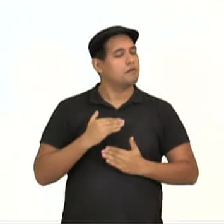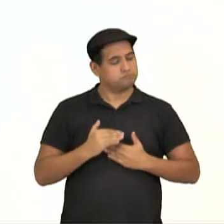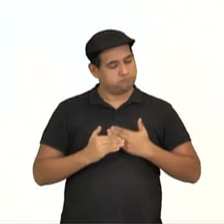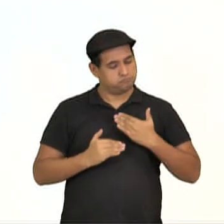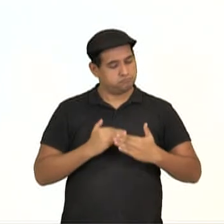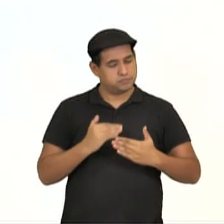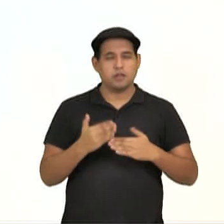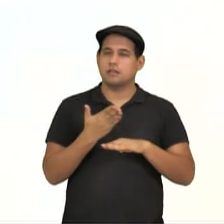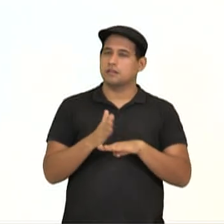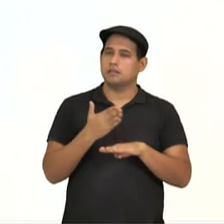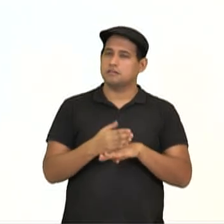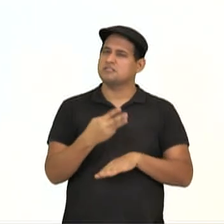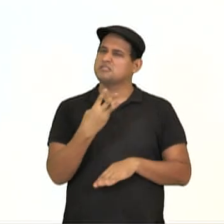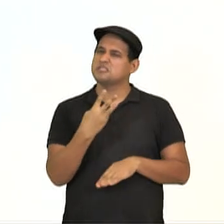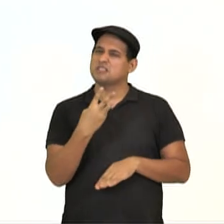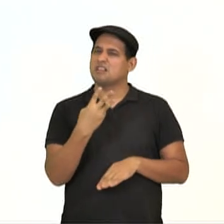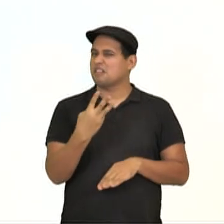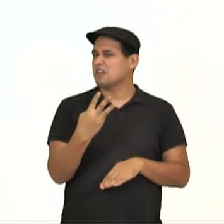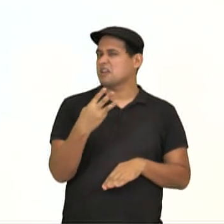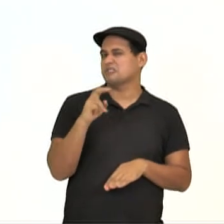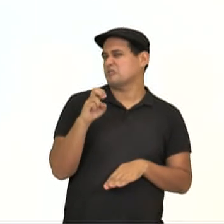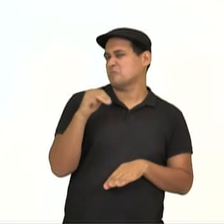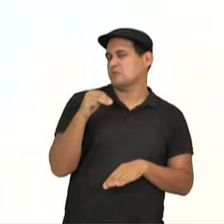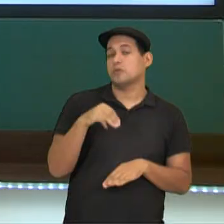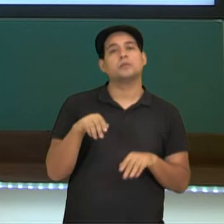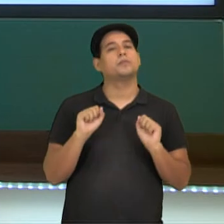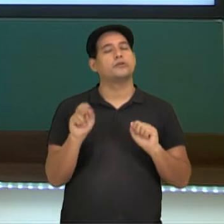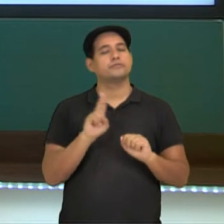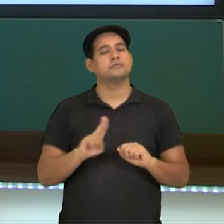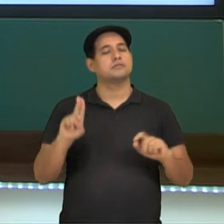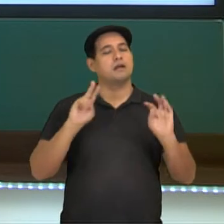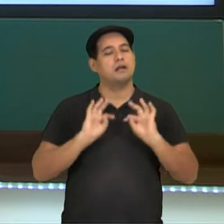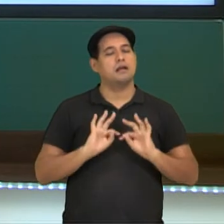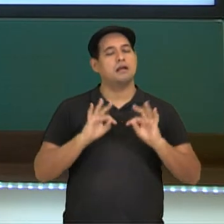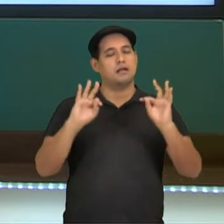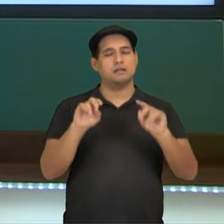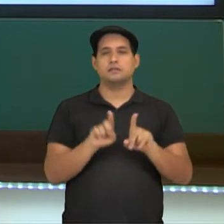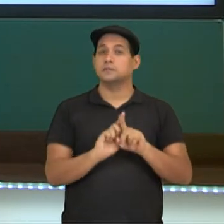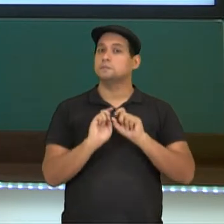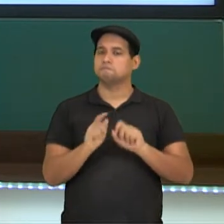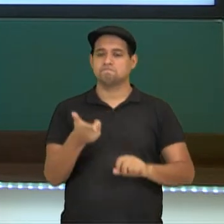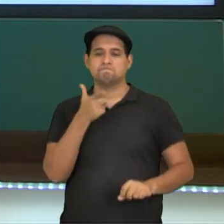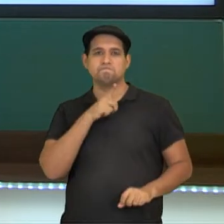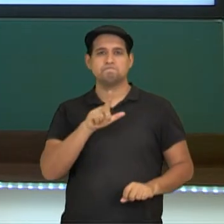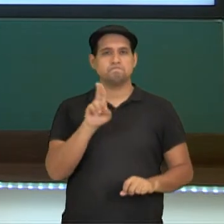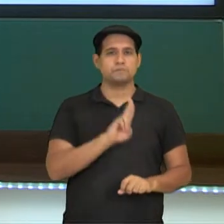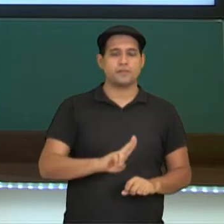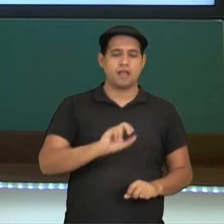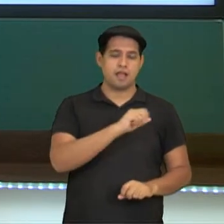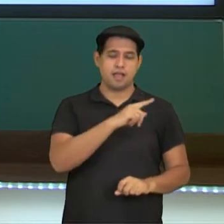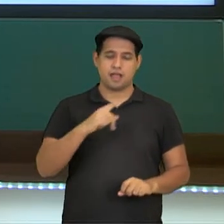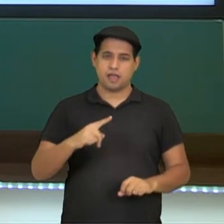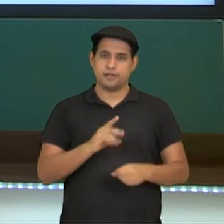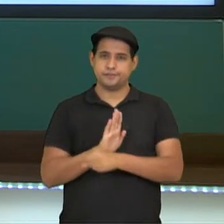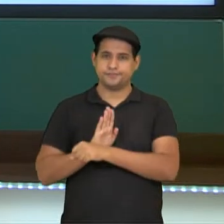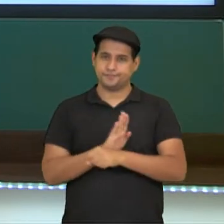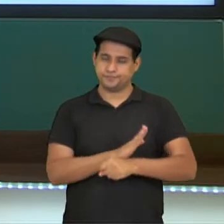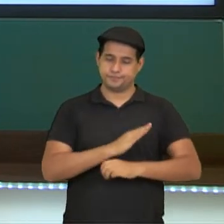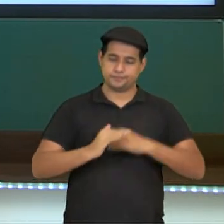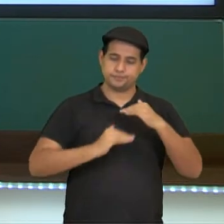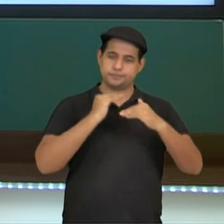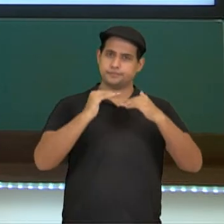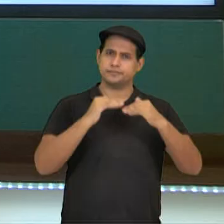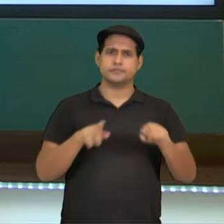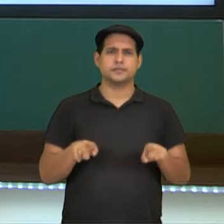poucos, 3, 5 minutinhos. Pode usar da tecnologia para que você consiga aplicativos que se auxiliam no